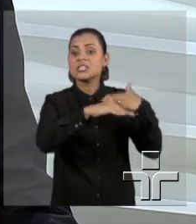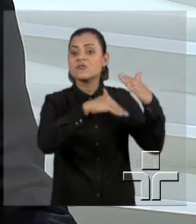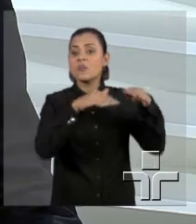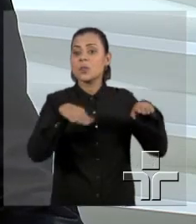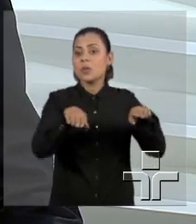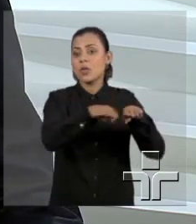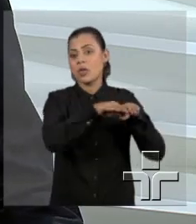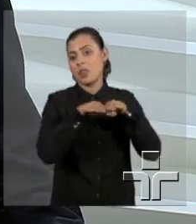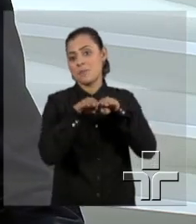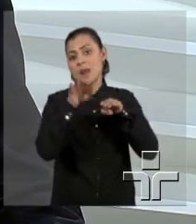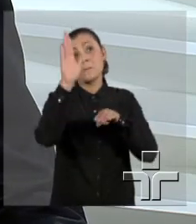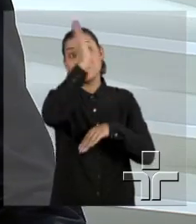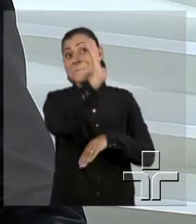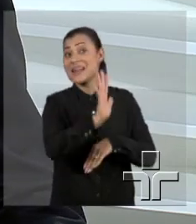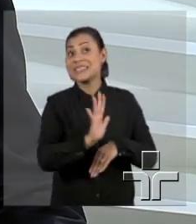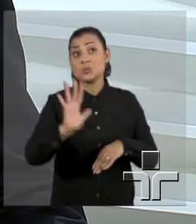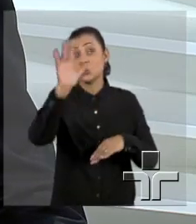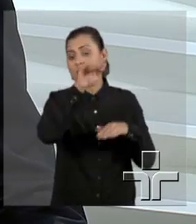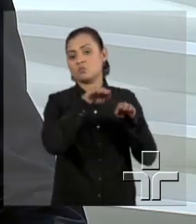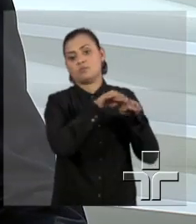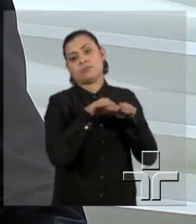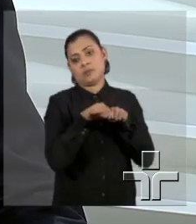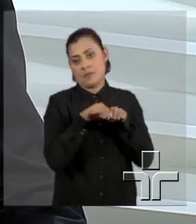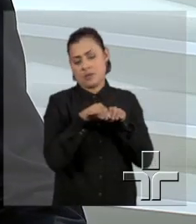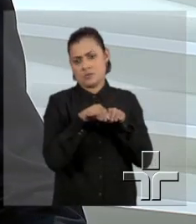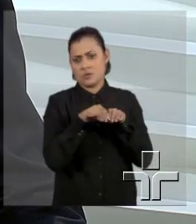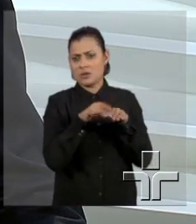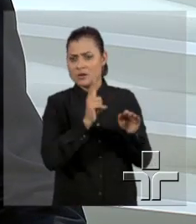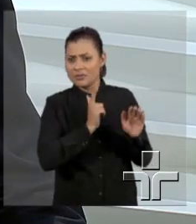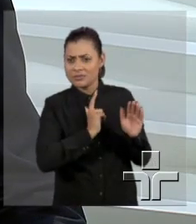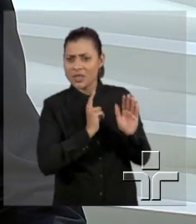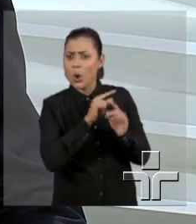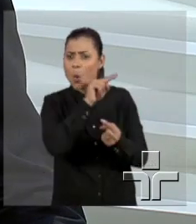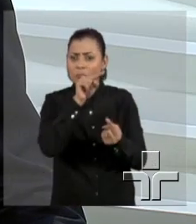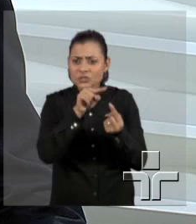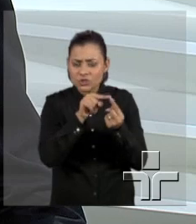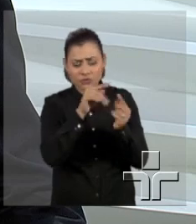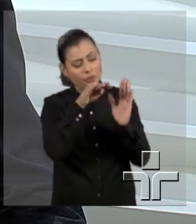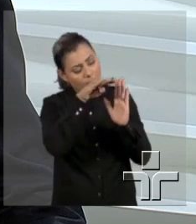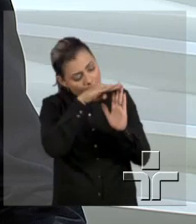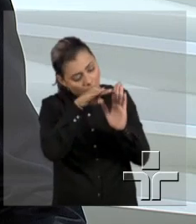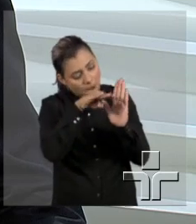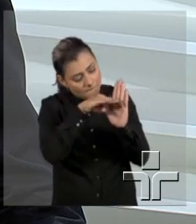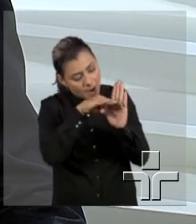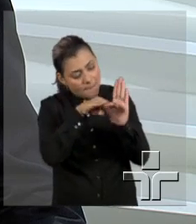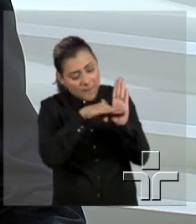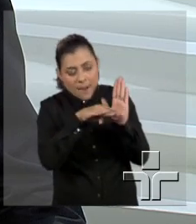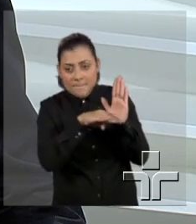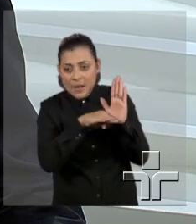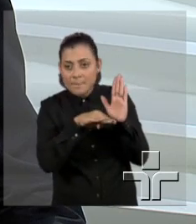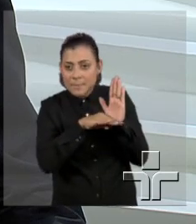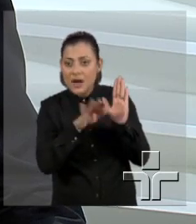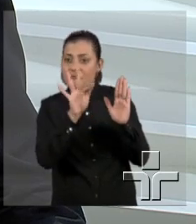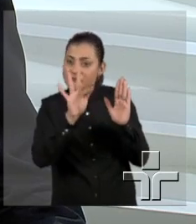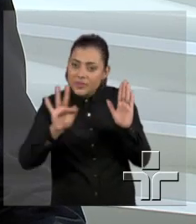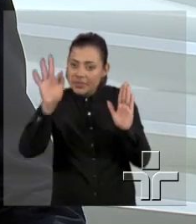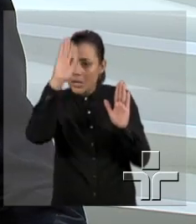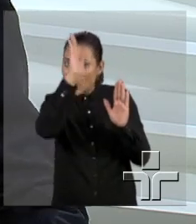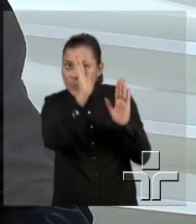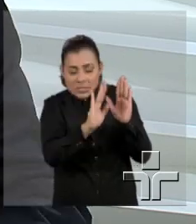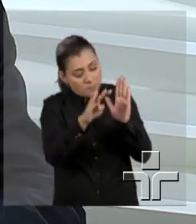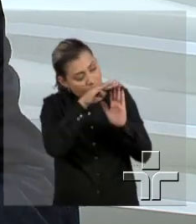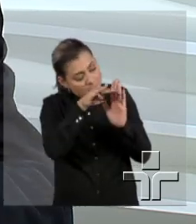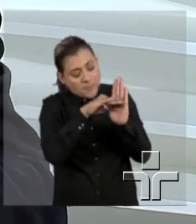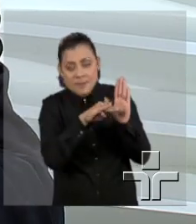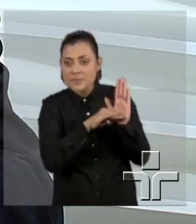do país. Quando traça os objetivos fundamentais da República Federativa do Brasil,